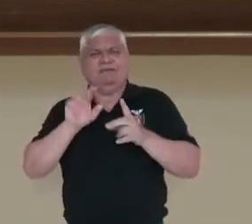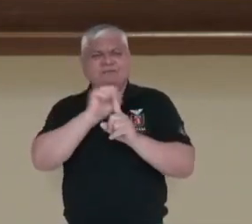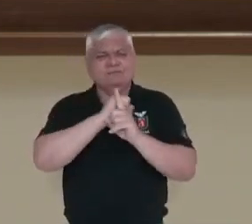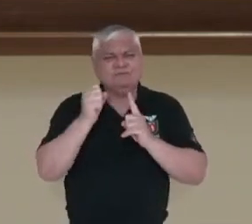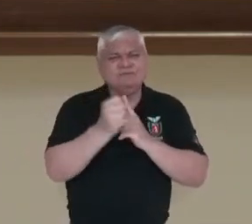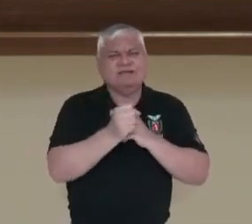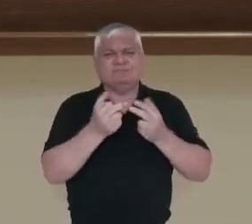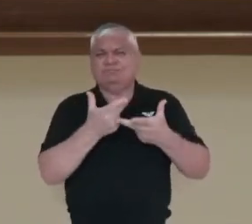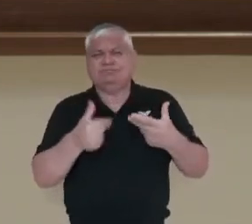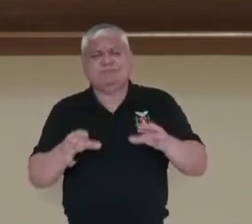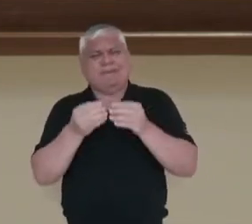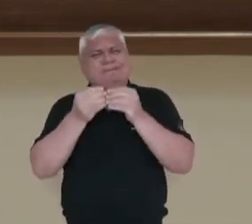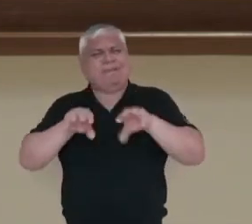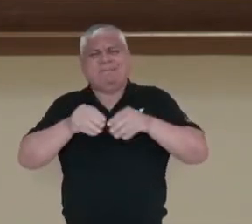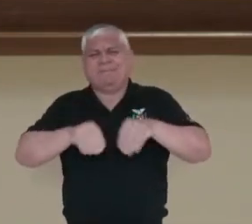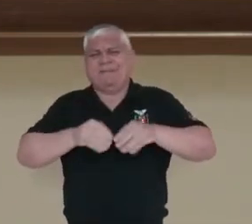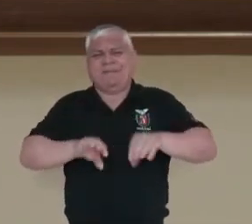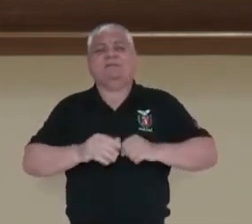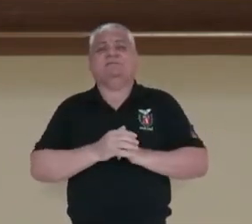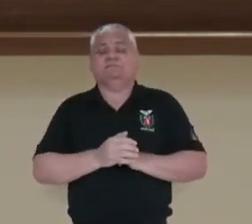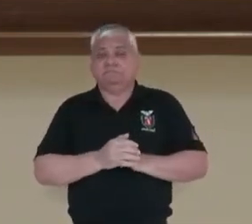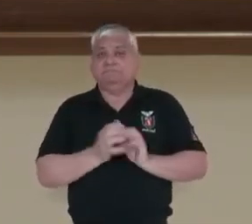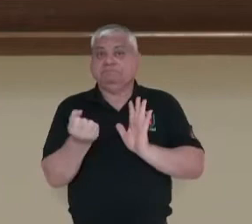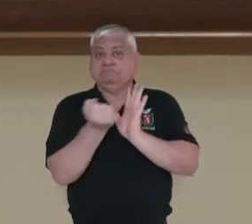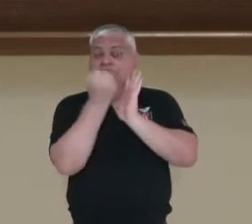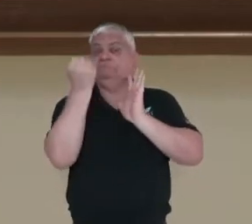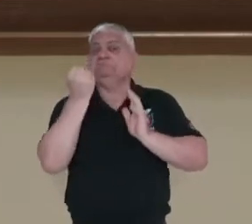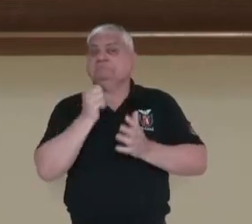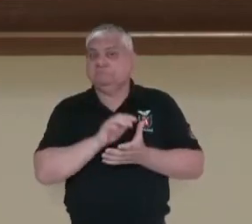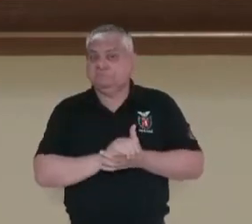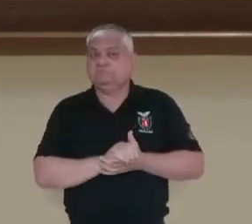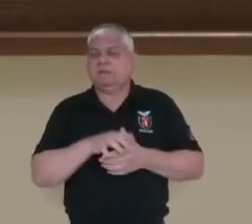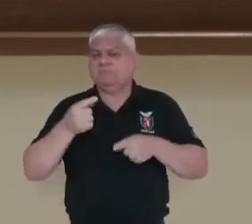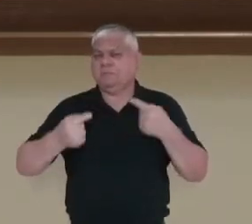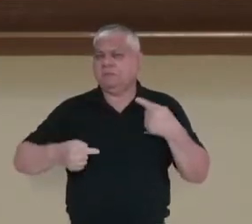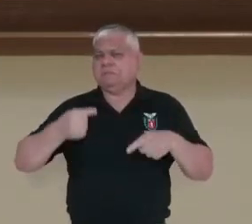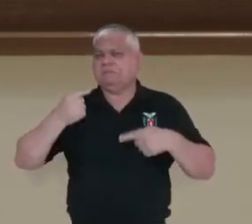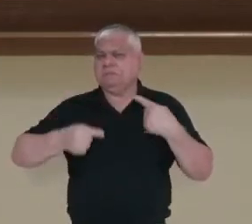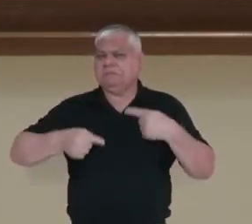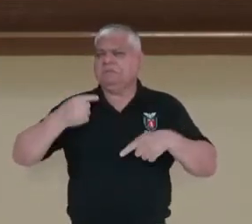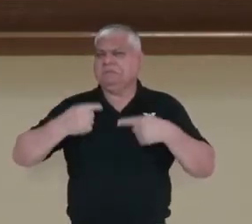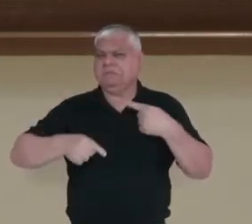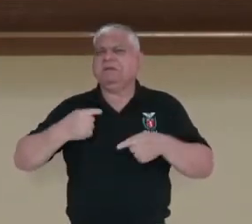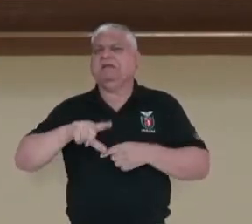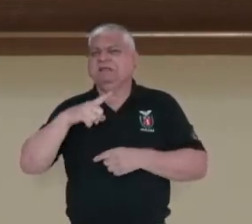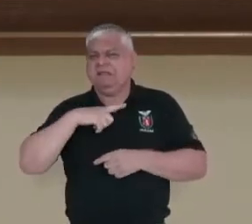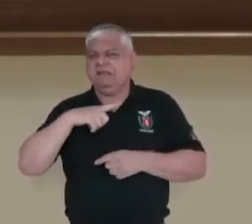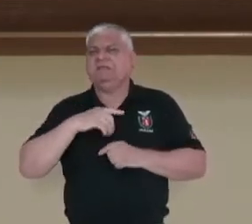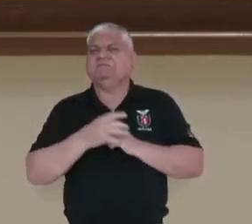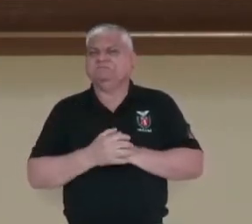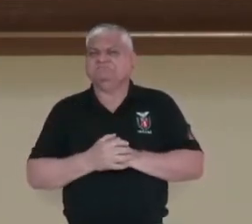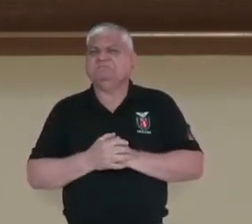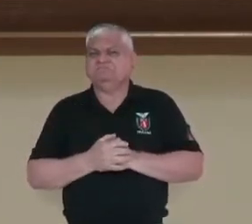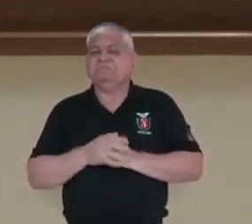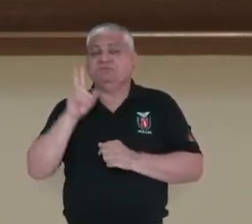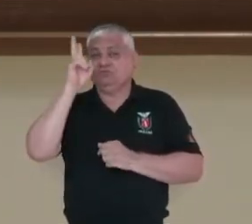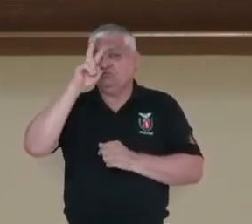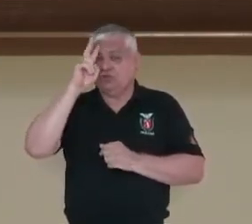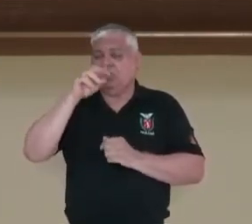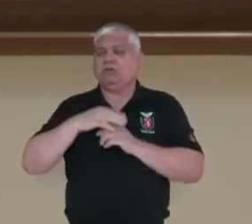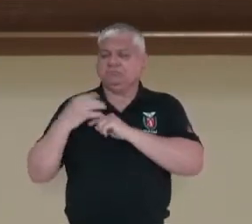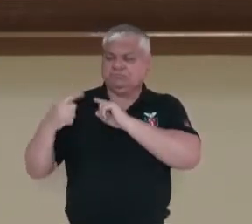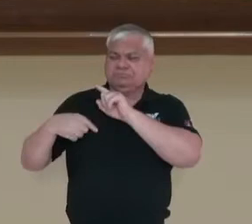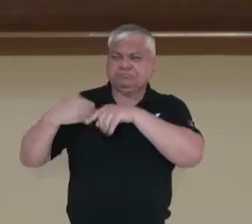nesse processo de escravidão que marcou muito e que até hoje está sendo discutido os resquícios desse processo histórico,